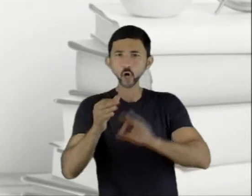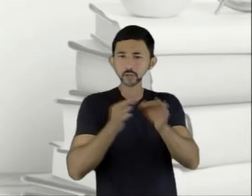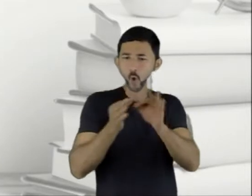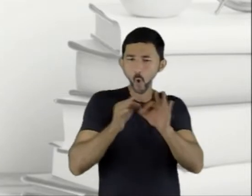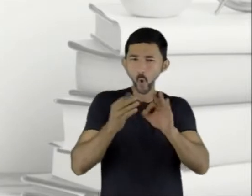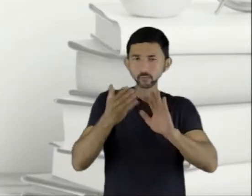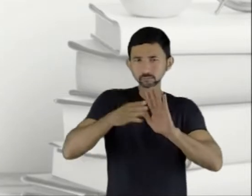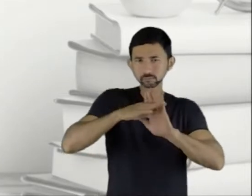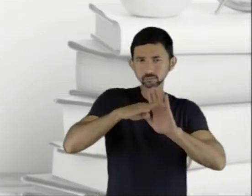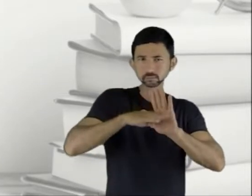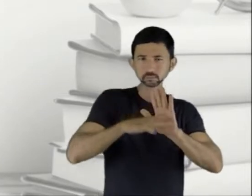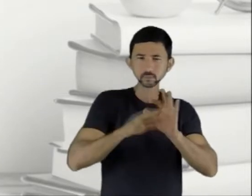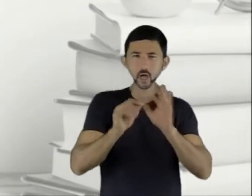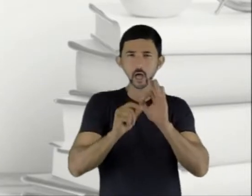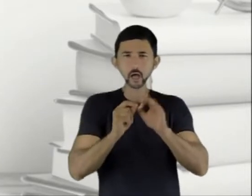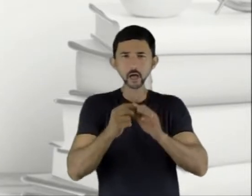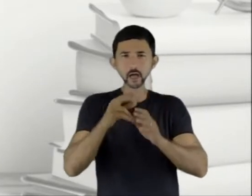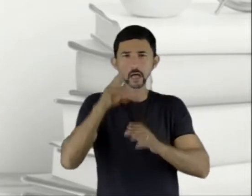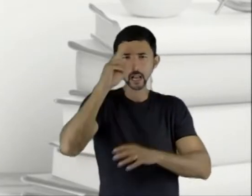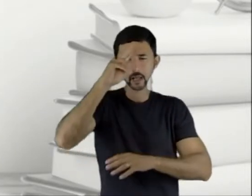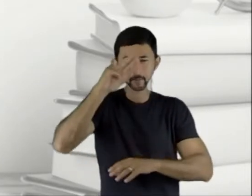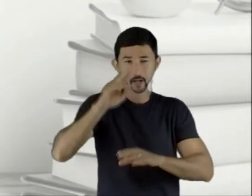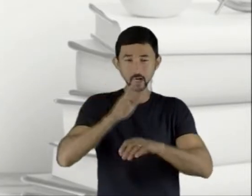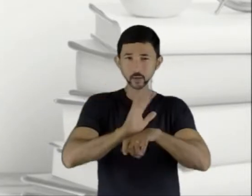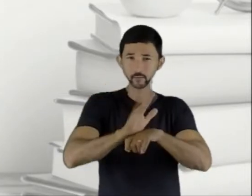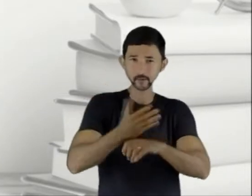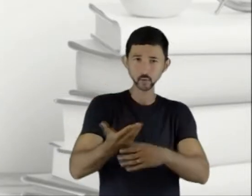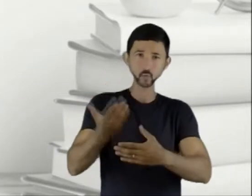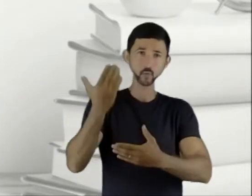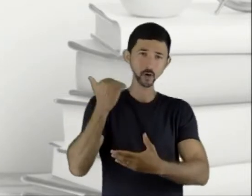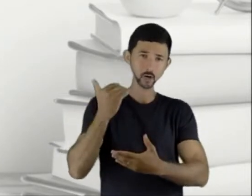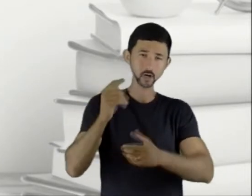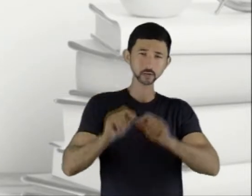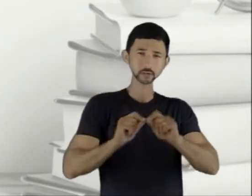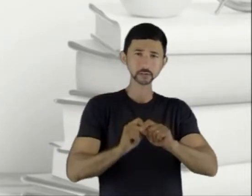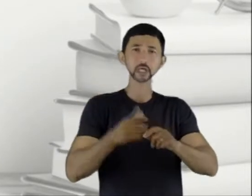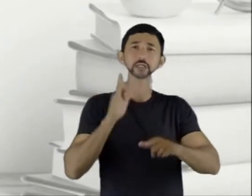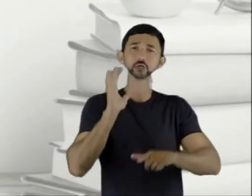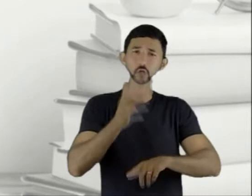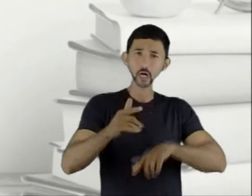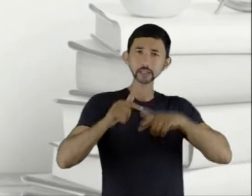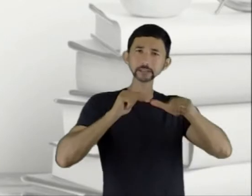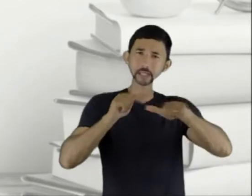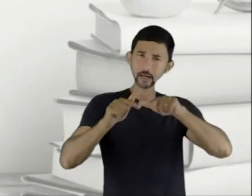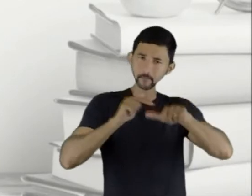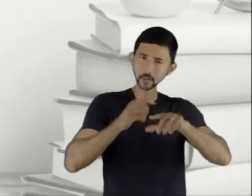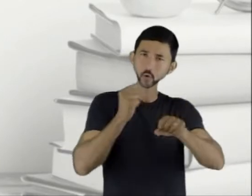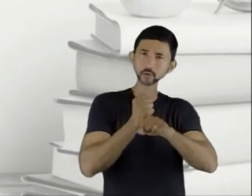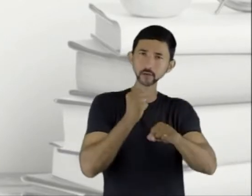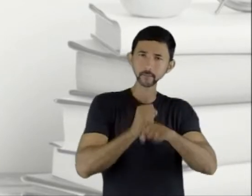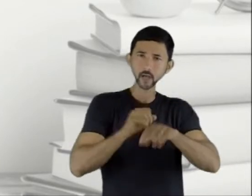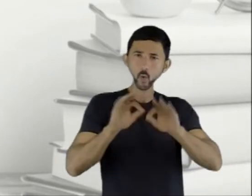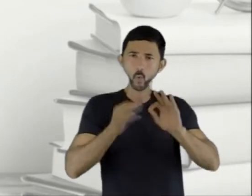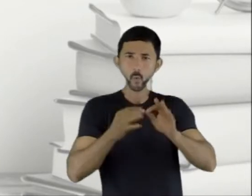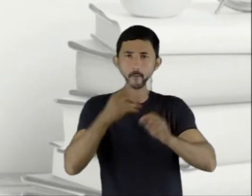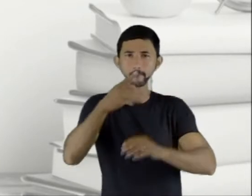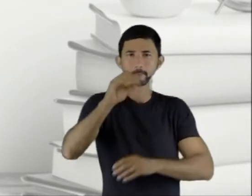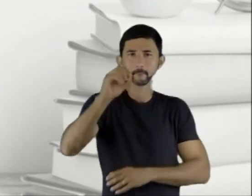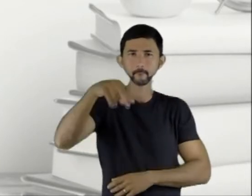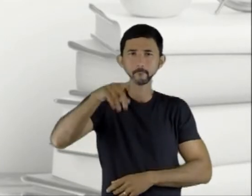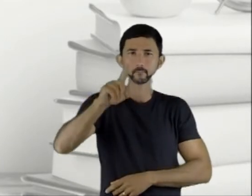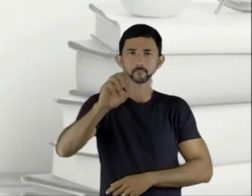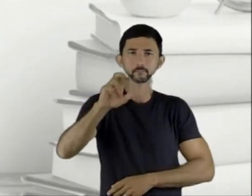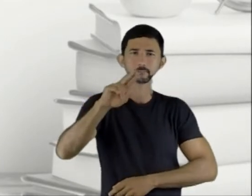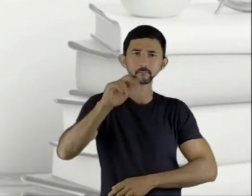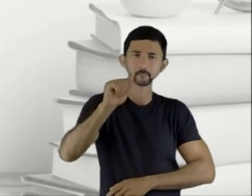é importante ressaltar que no vídeo anterior a esse, a gente trabalhou a média aritmética ponderada, que envolve